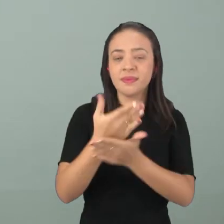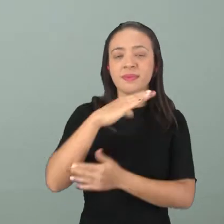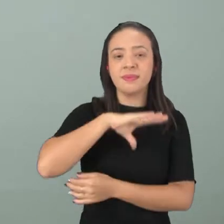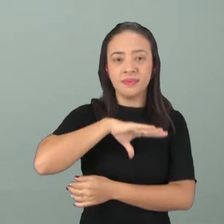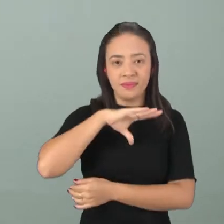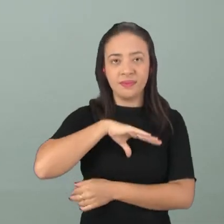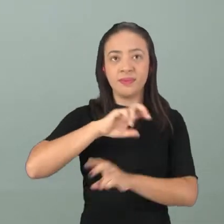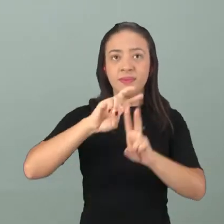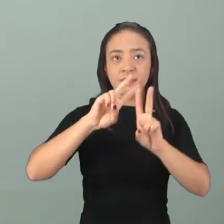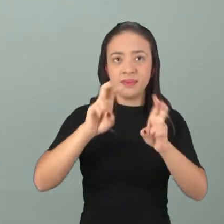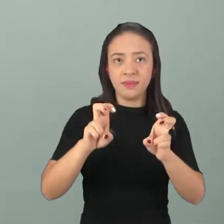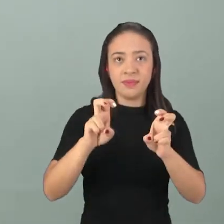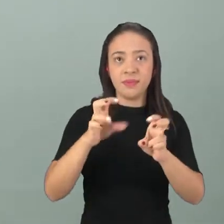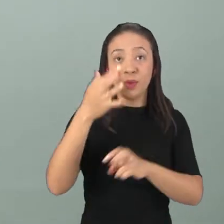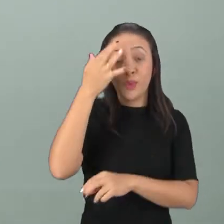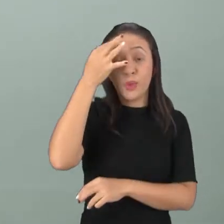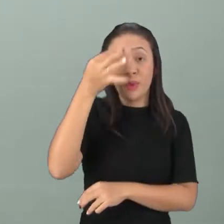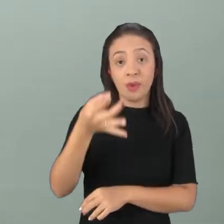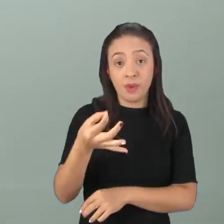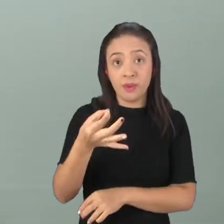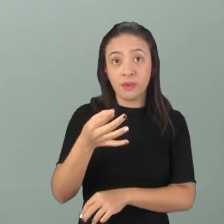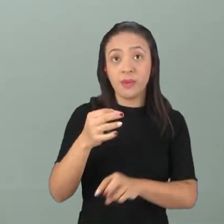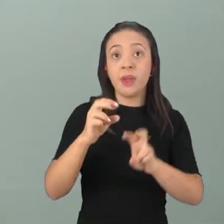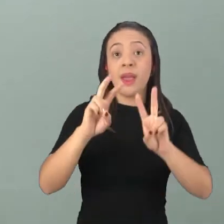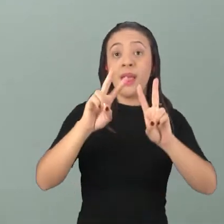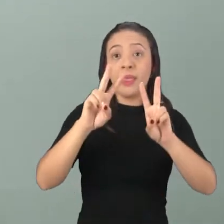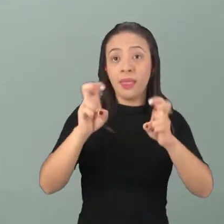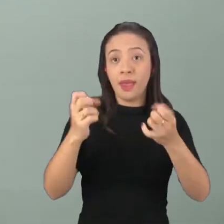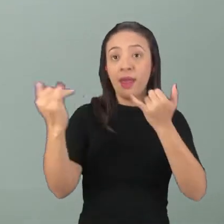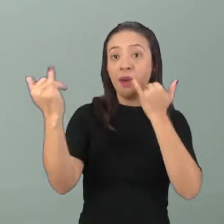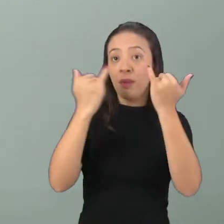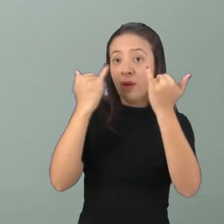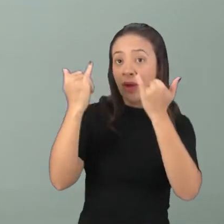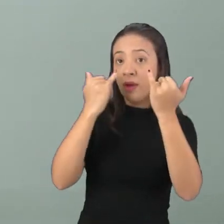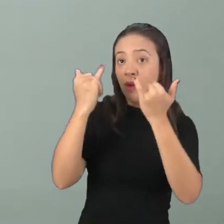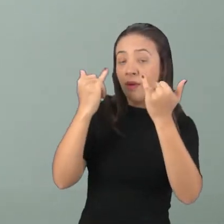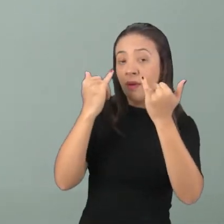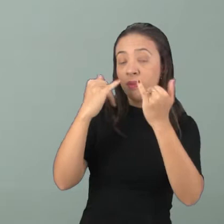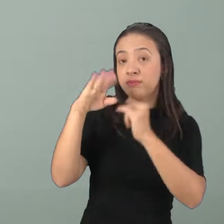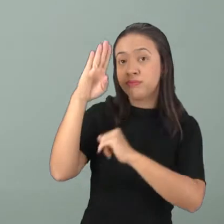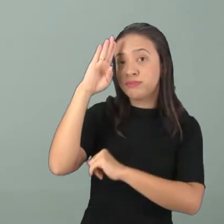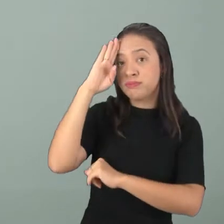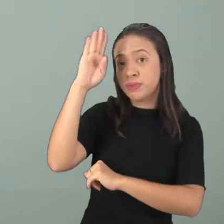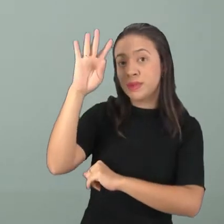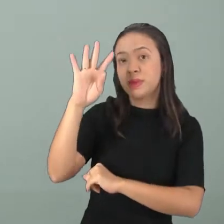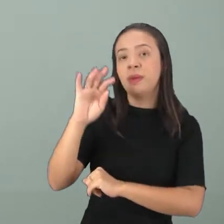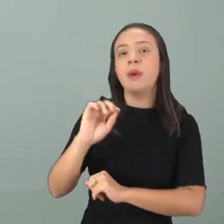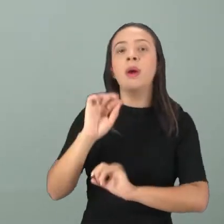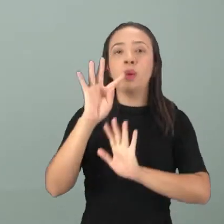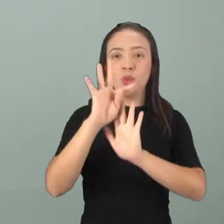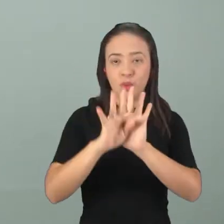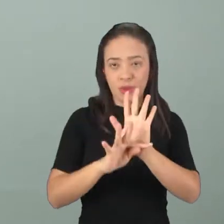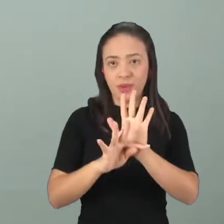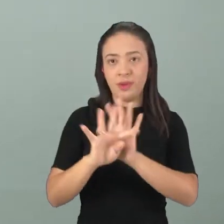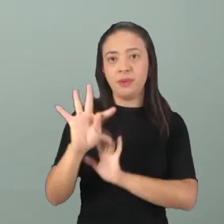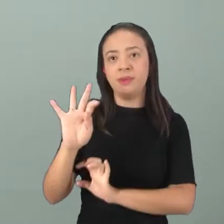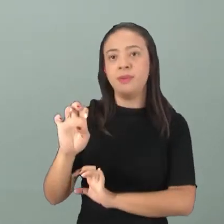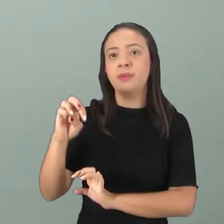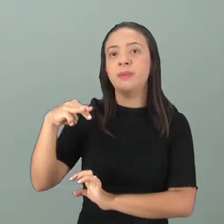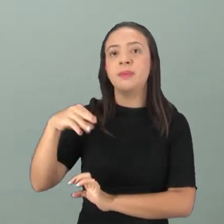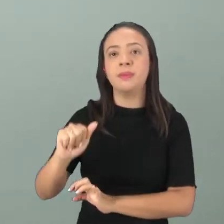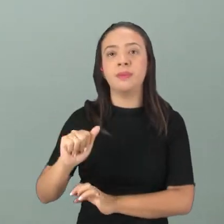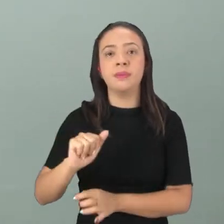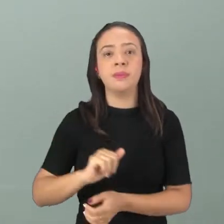Língua Portuguesa sobre o tema de compreensão e ideia central de um texto. Muitas vezes a gente lê um texto e não percebe a ideia